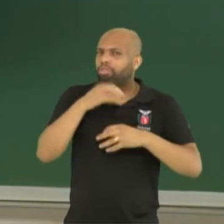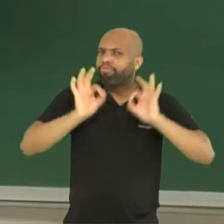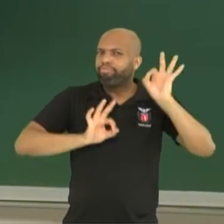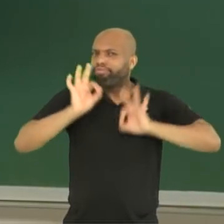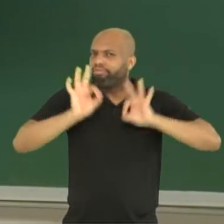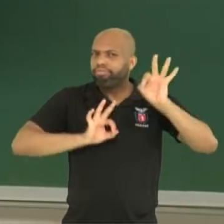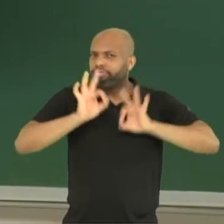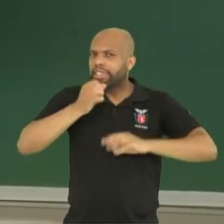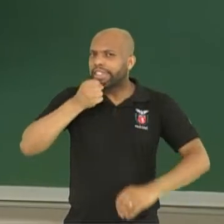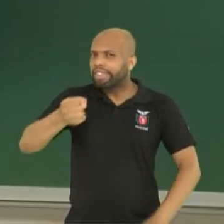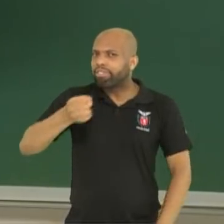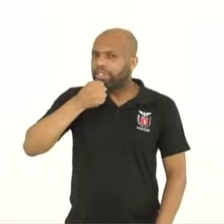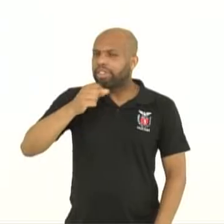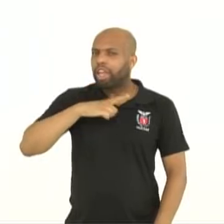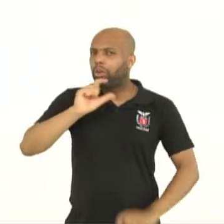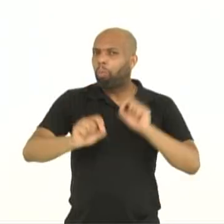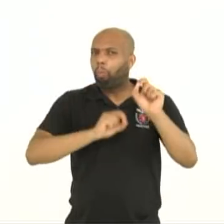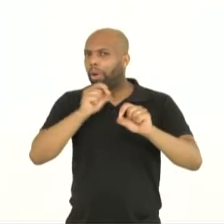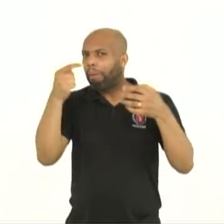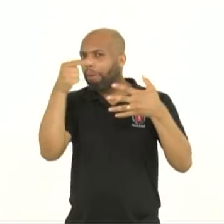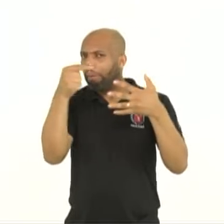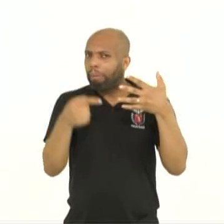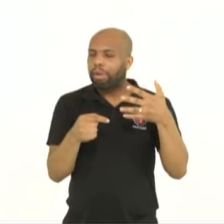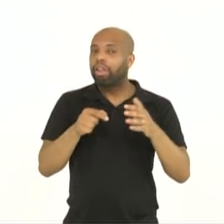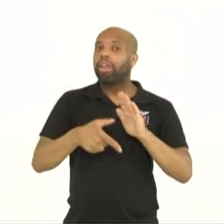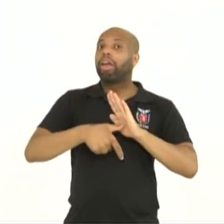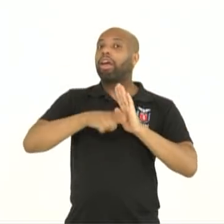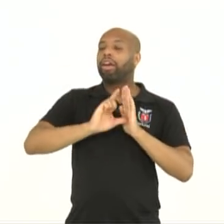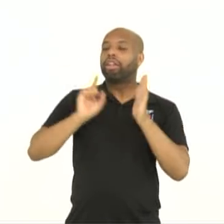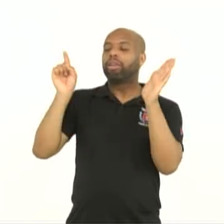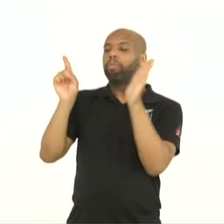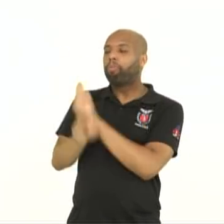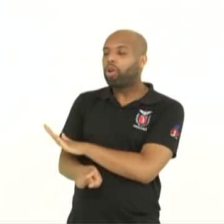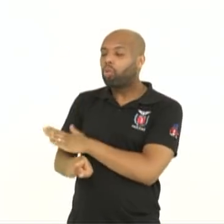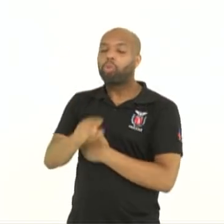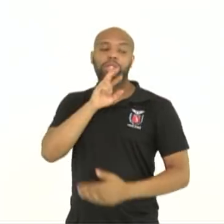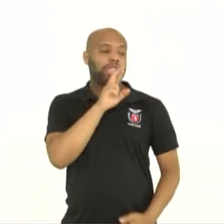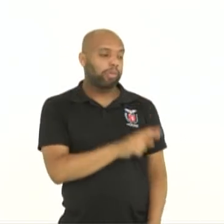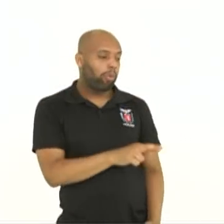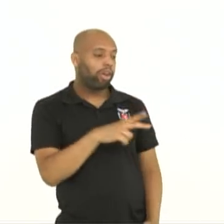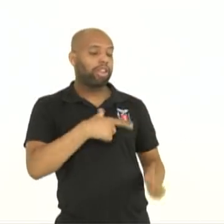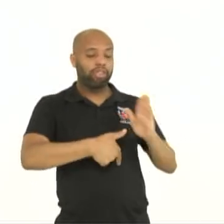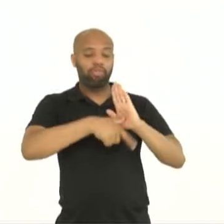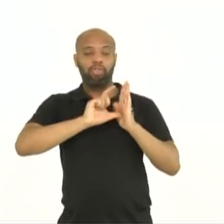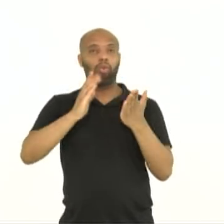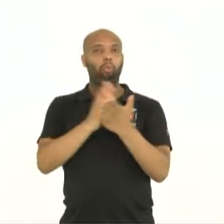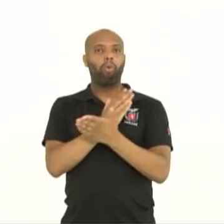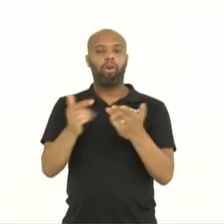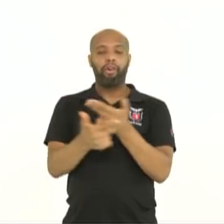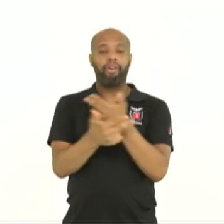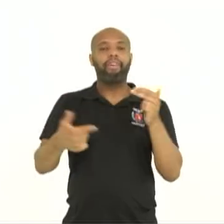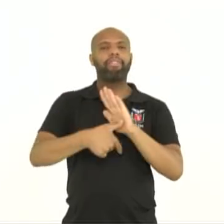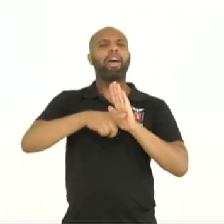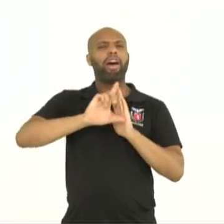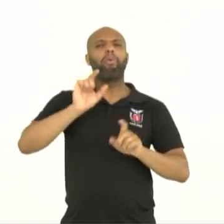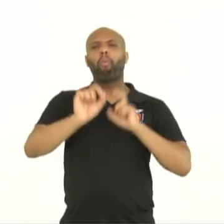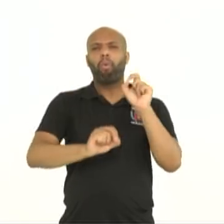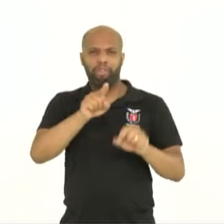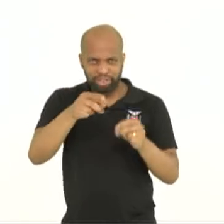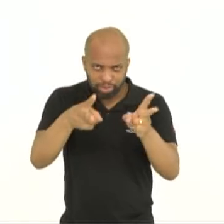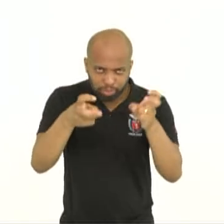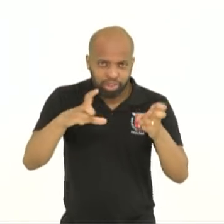organizada? Eu acho que antes das perguntas e da resposta veio alguma coisa, né? Vocês repararam que